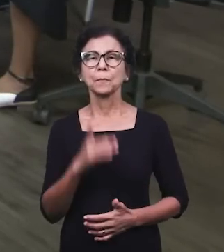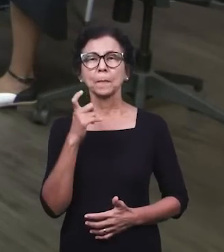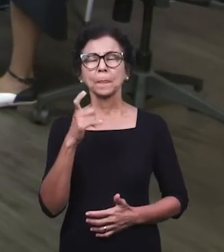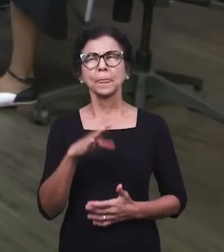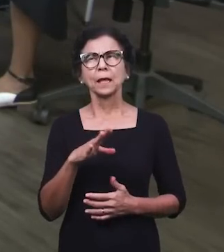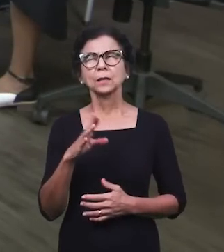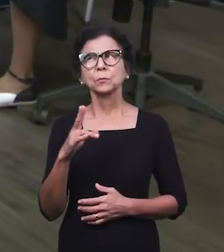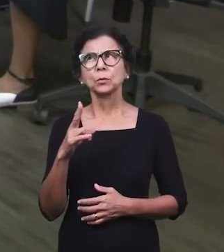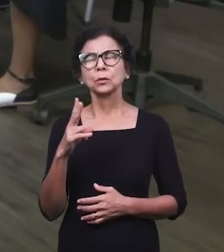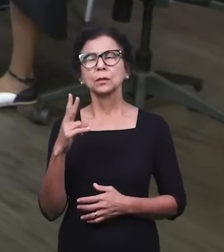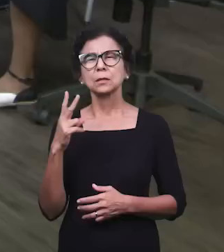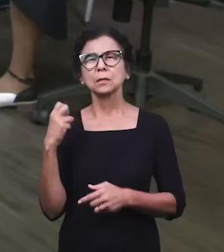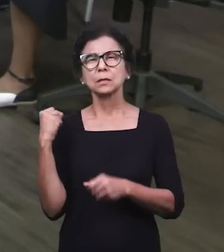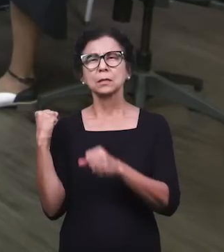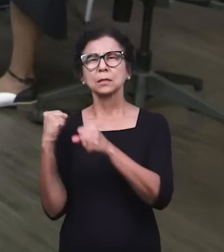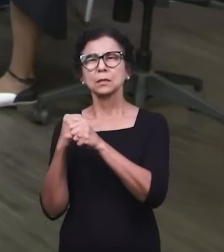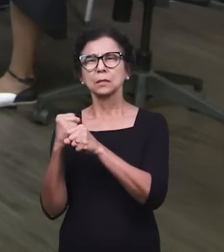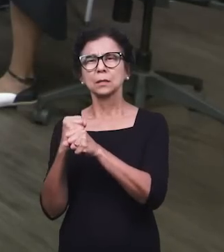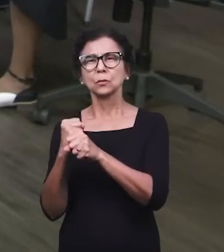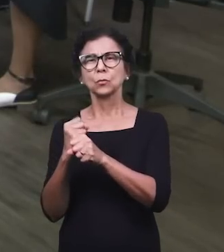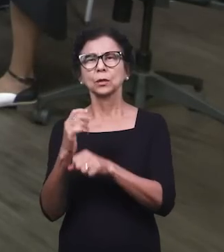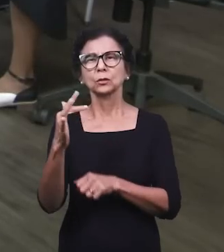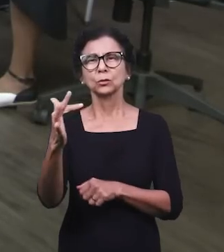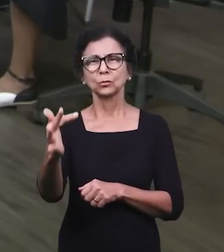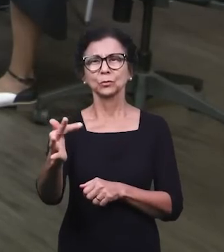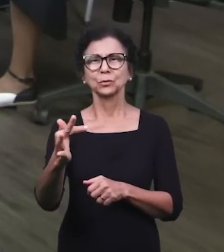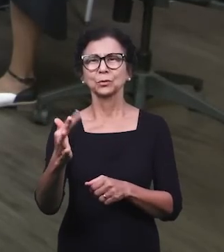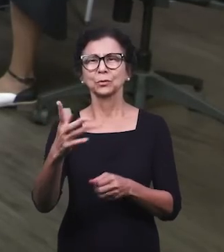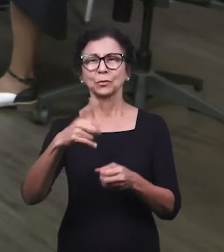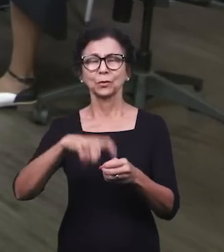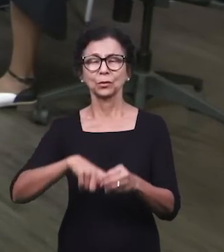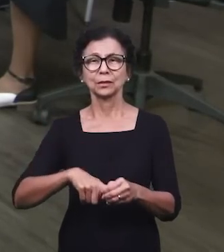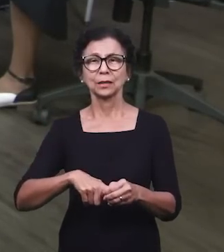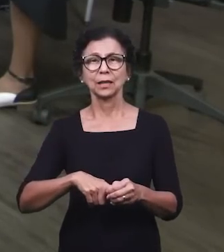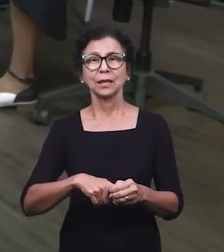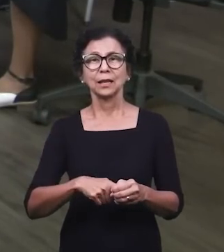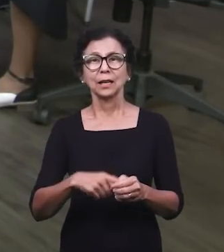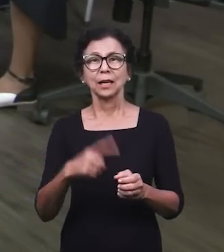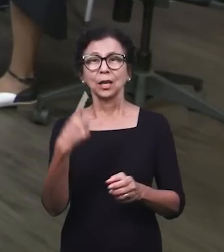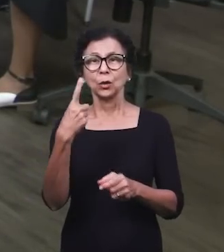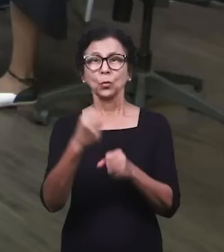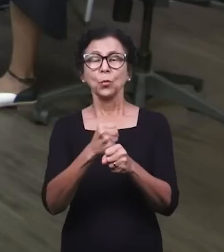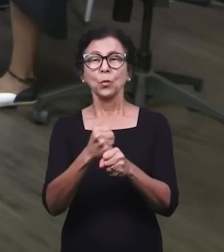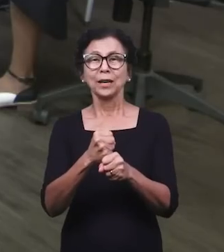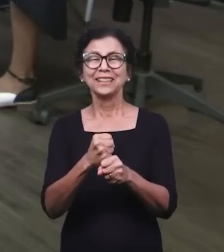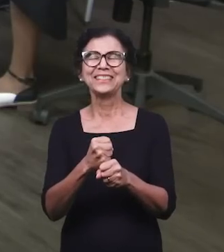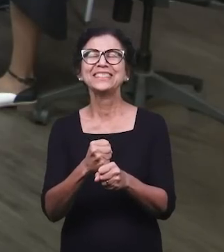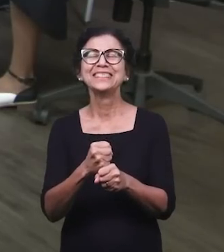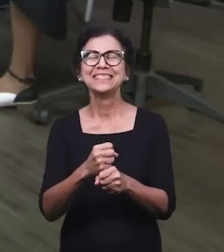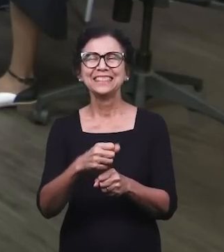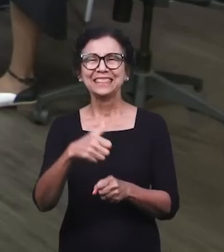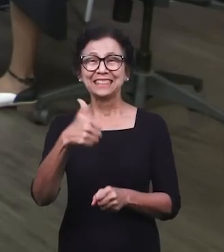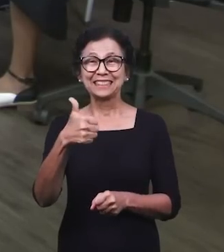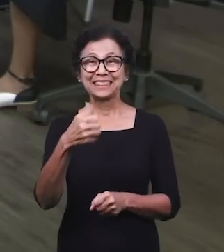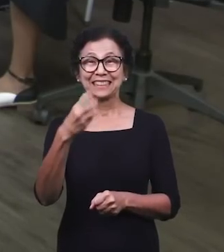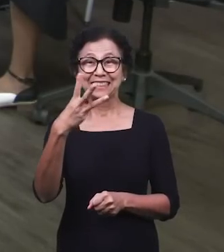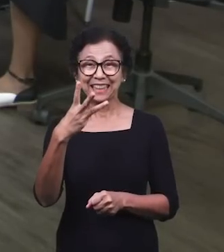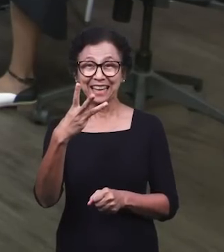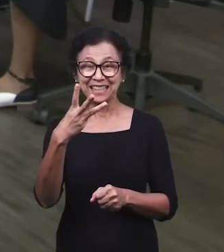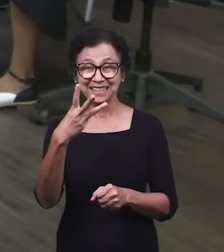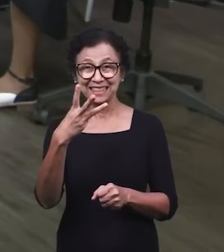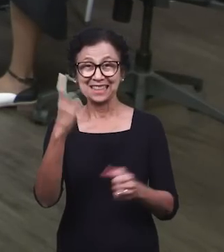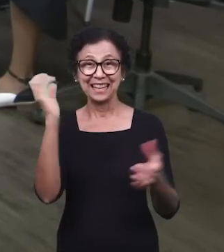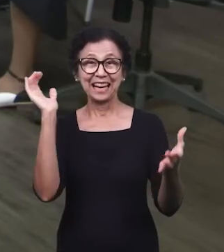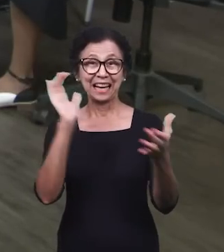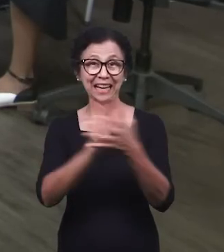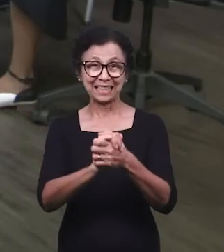voltei 5 anos depois e fiz 13 casamentos em 1 ano, porque acabei com o trabalho de jovens da igreja. Eu casei todo mundo, né?